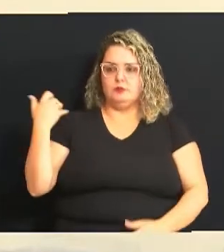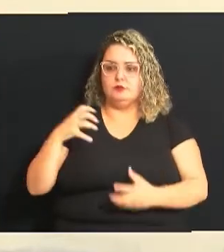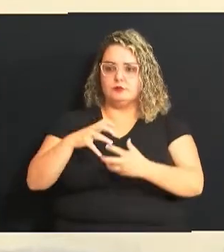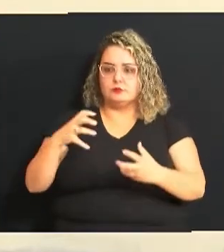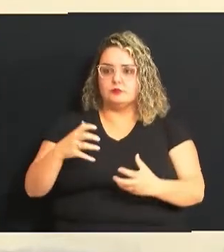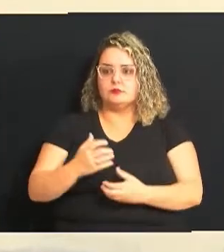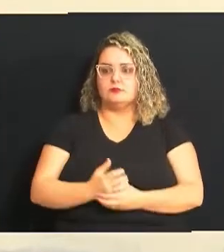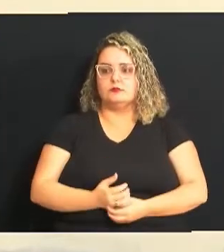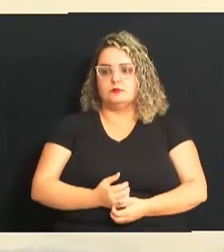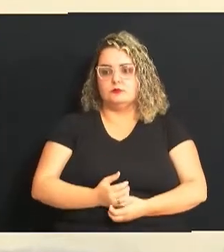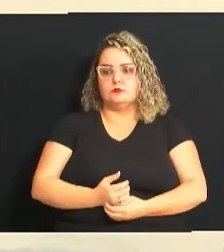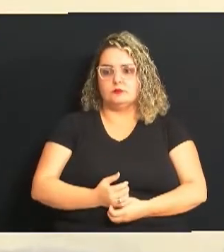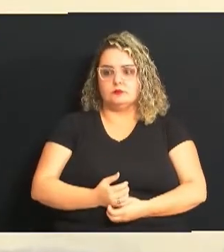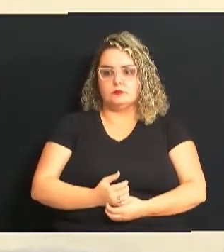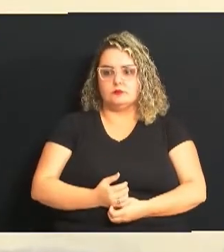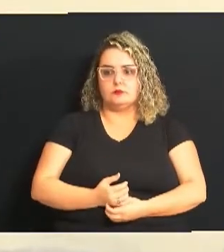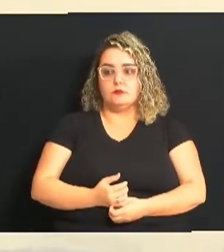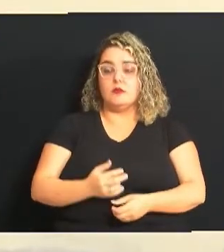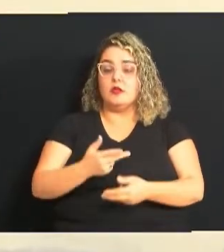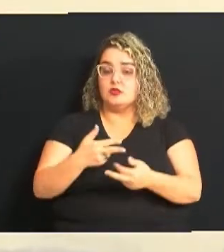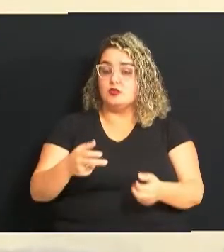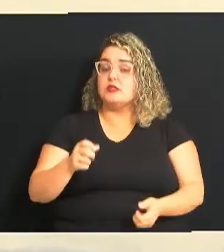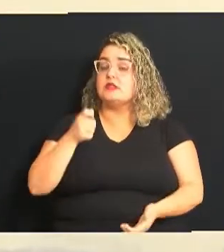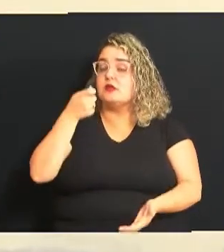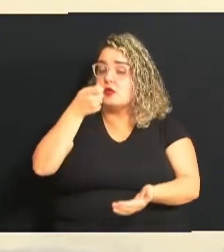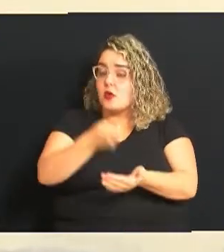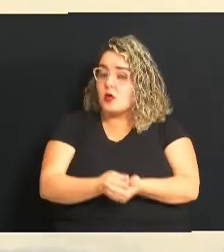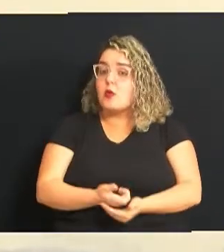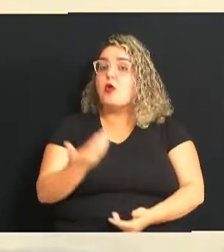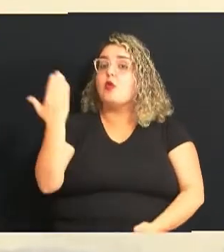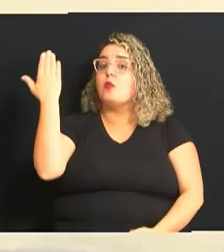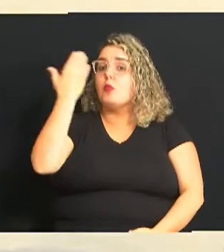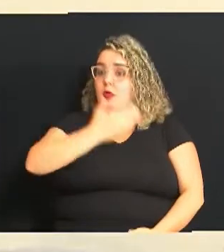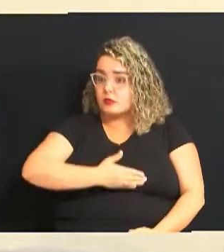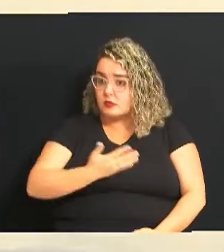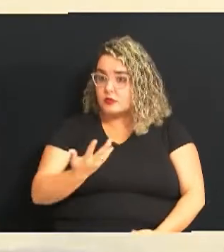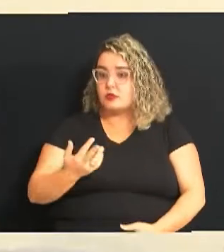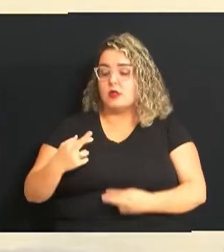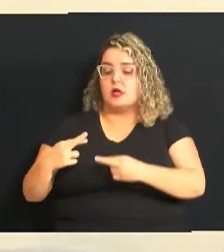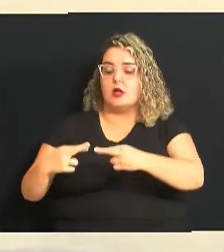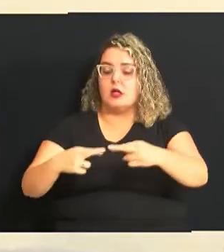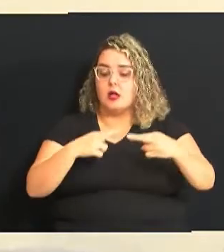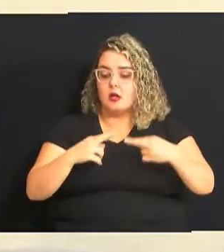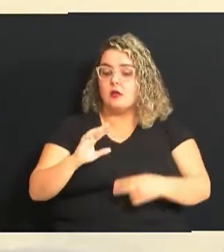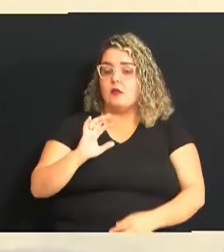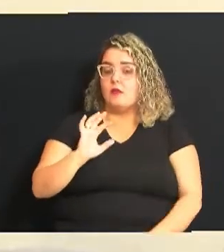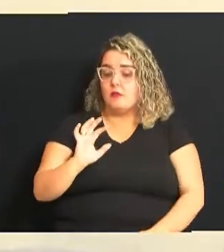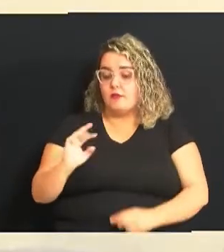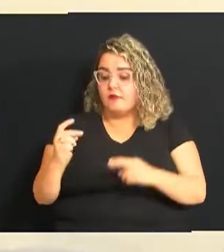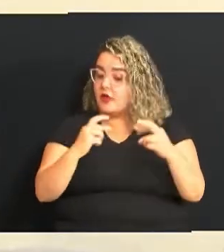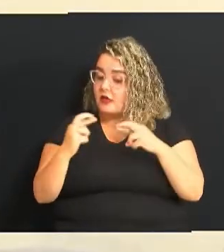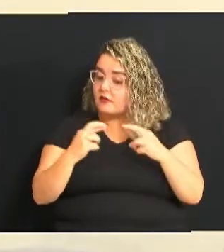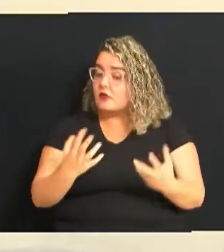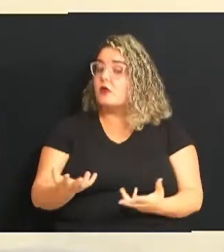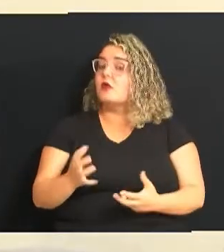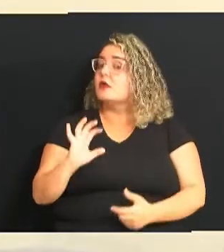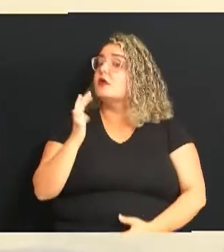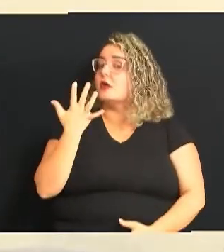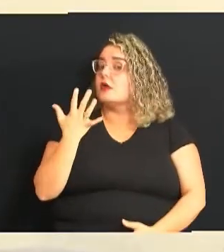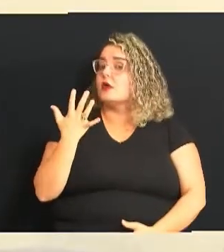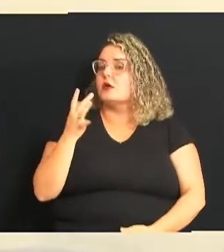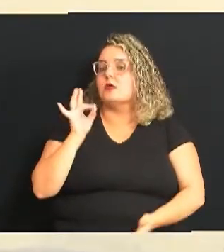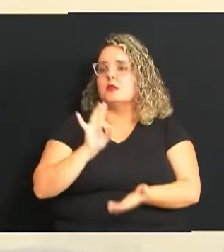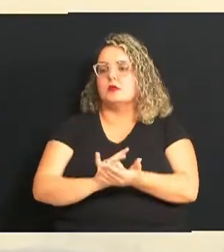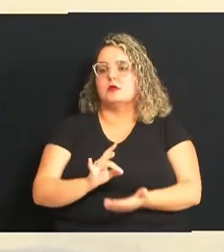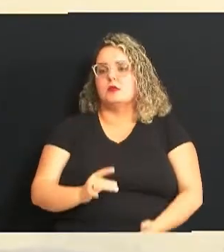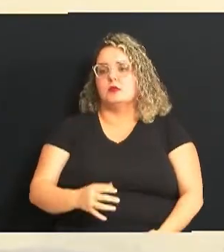são de casos efetivos, são casos que a rede verificou a ocorrência. E nós não podemos esquecer que no ano